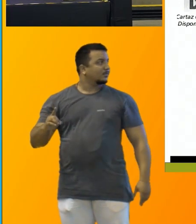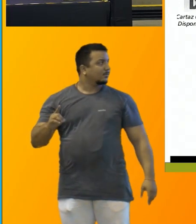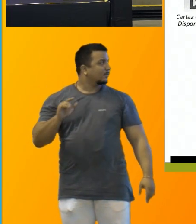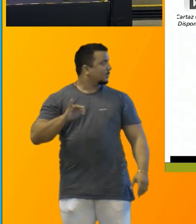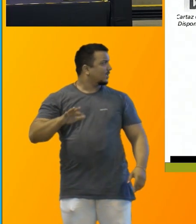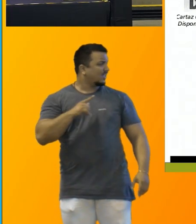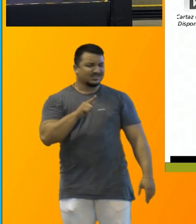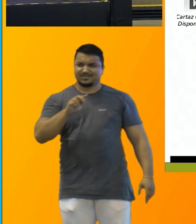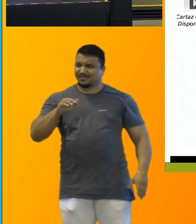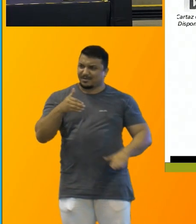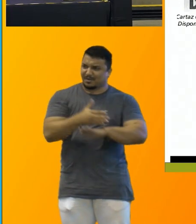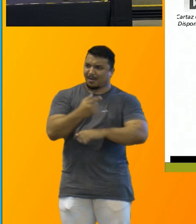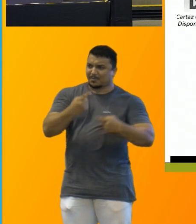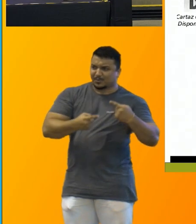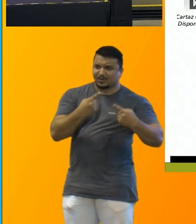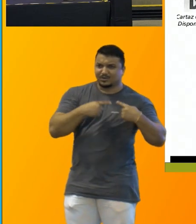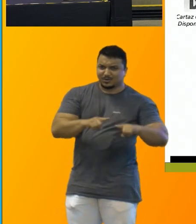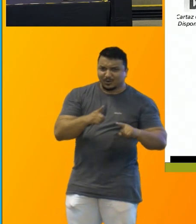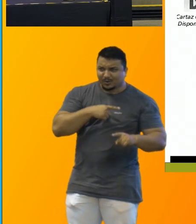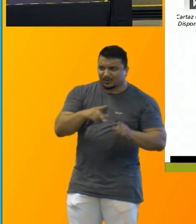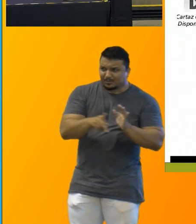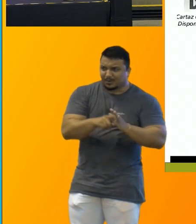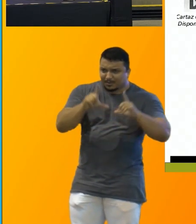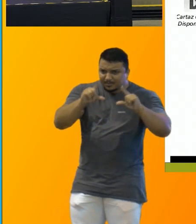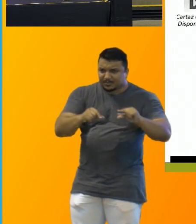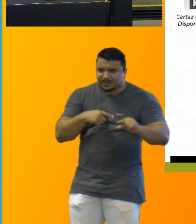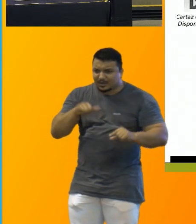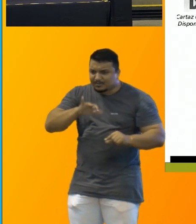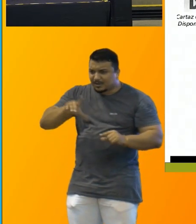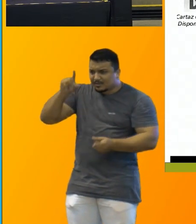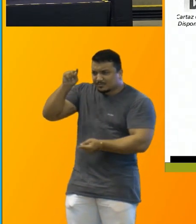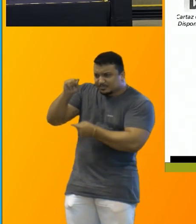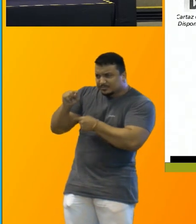de Vargas na política, enfatizando na pequenez de sua figura no